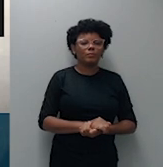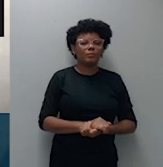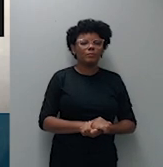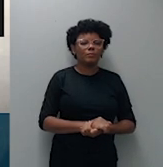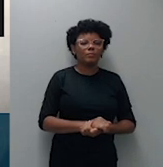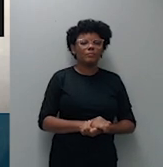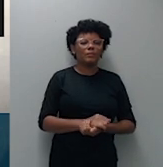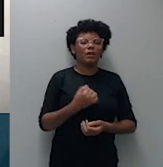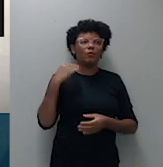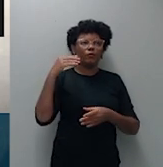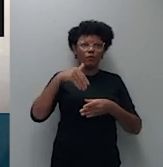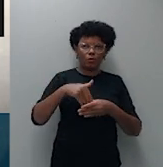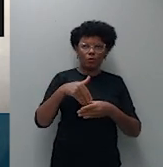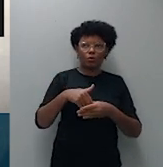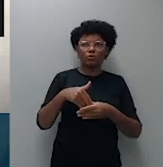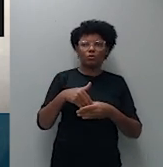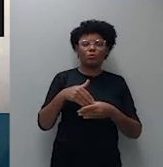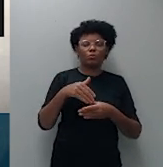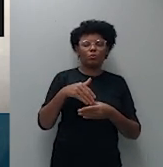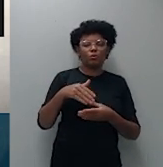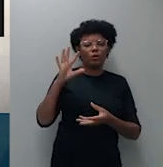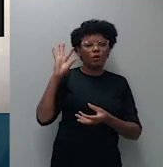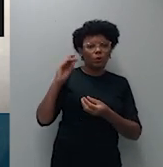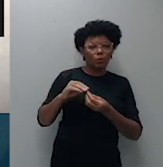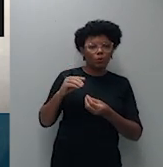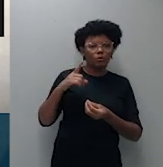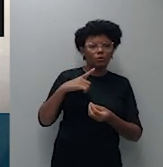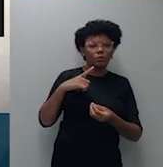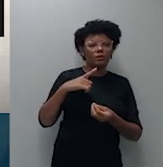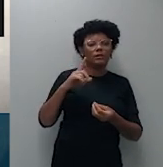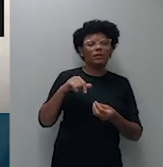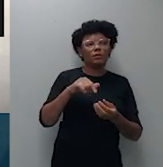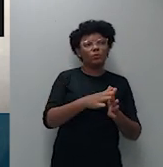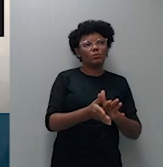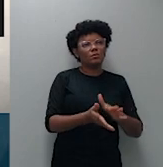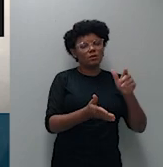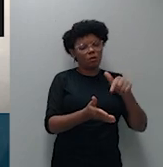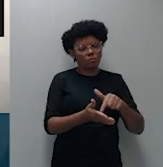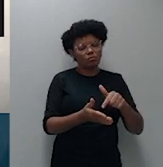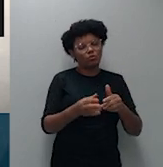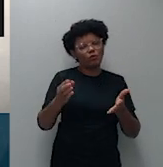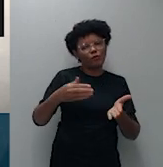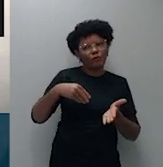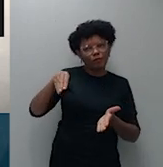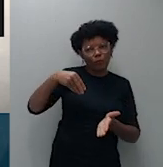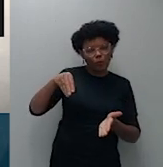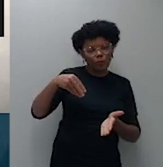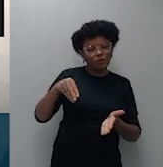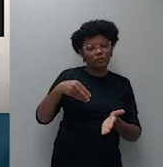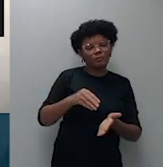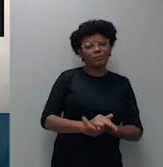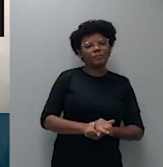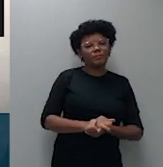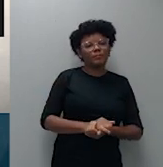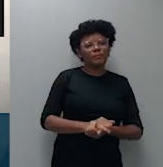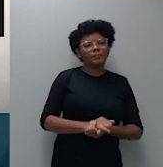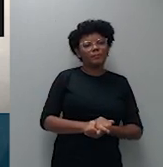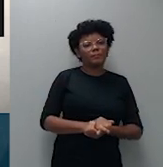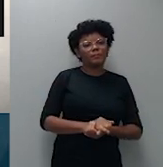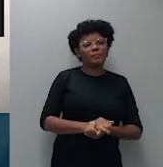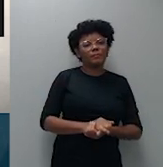e digo aqui no voto Presidente o voto é curto diferencie dos Autos que a sentença de folhas declaradas